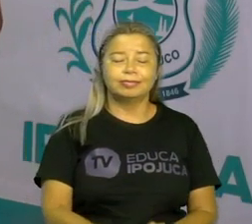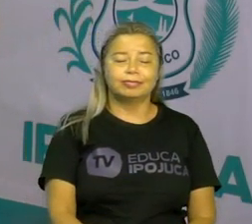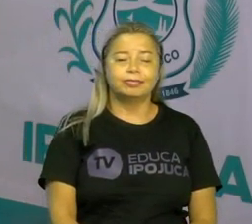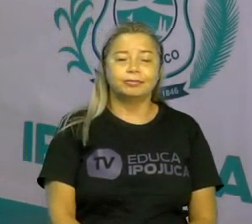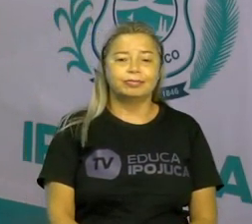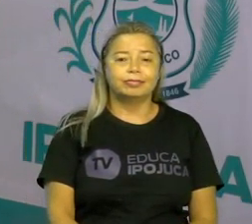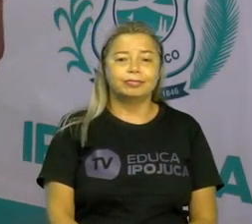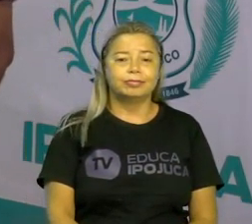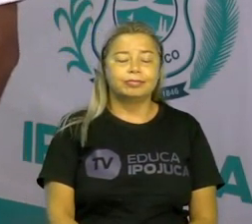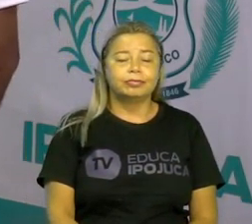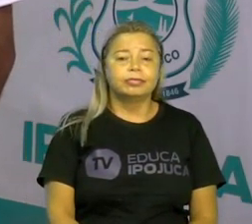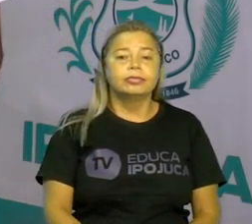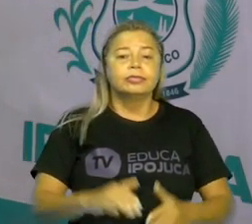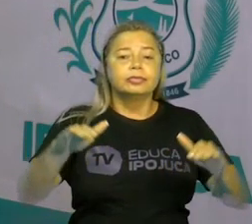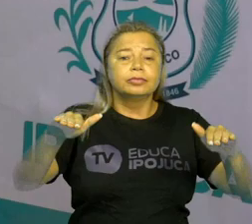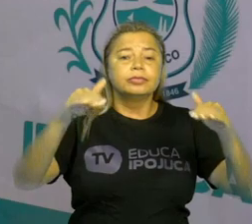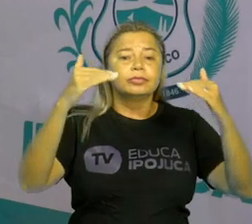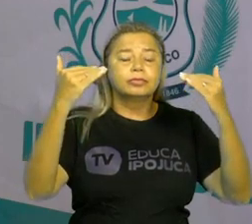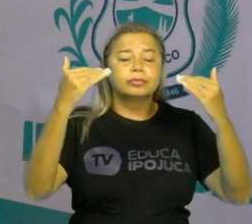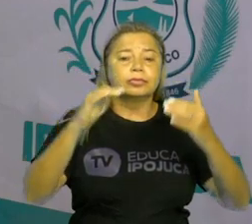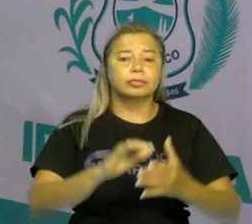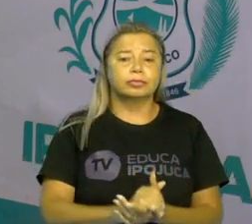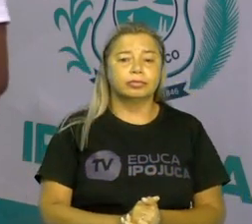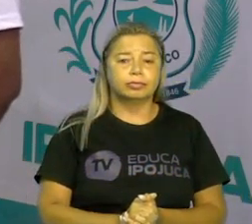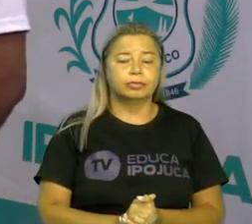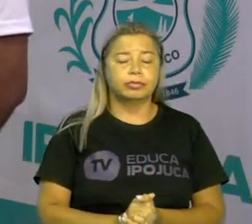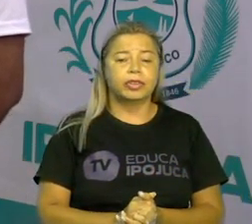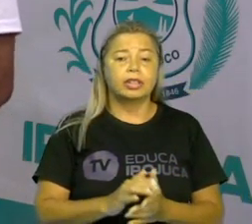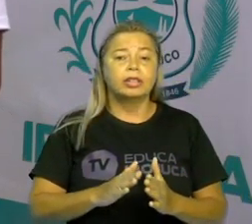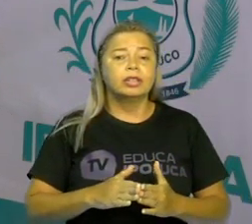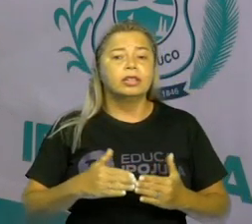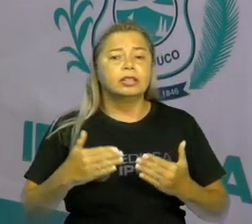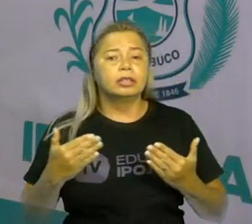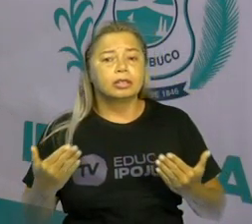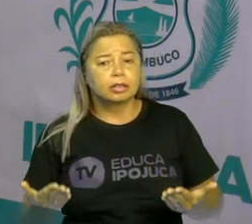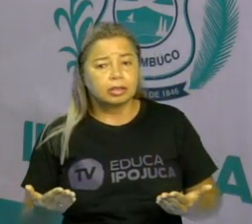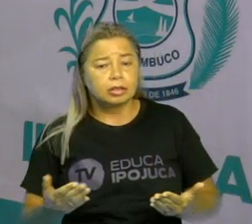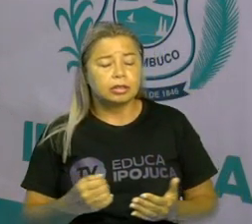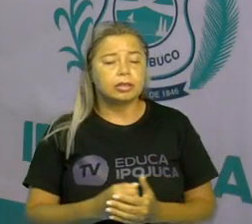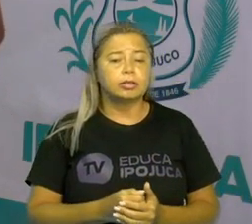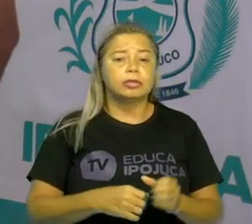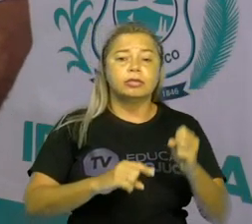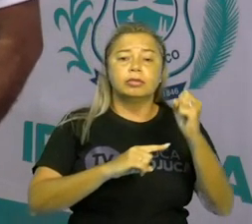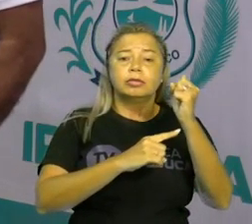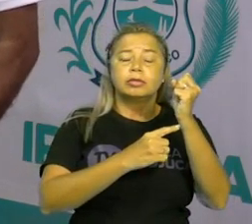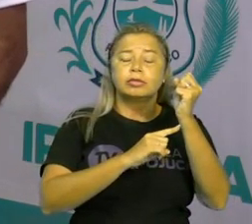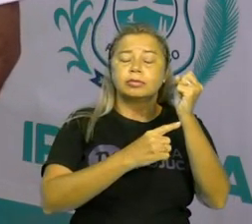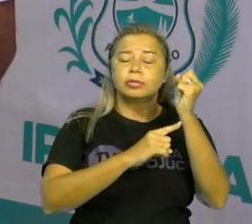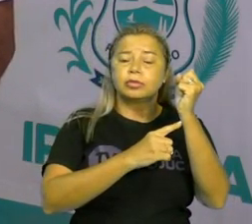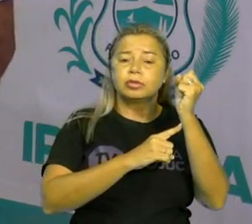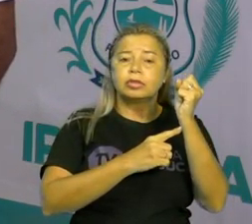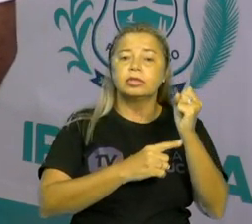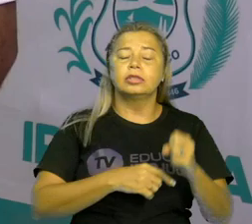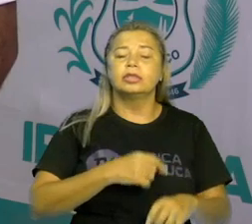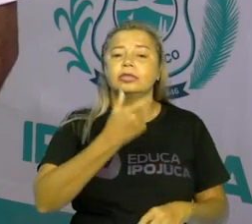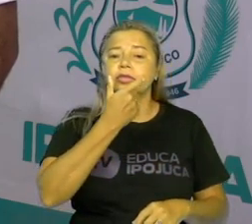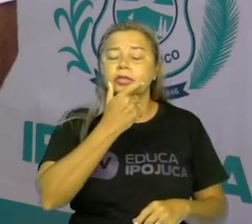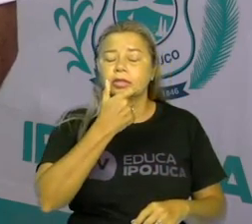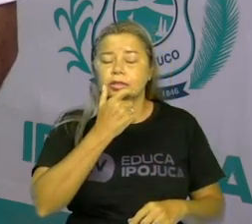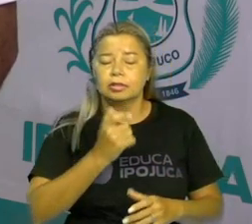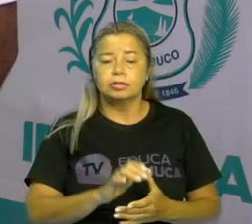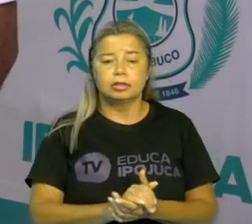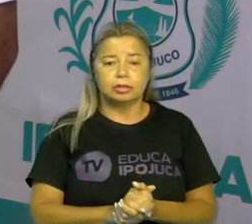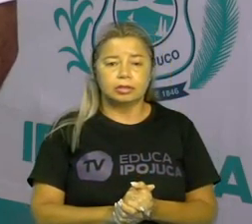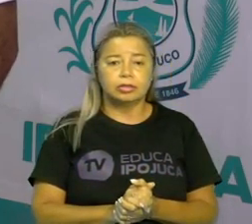bom então vamos lá preste atenção para a grande maioria dois substantivos em inglês eu